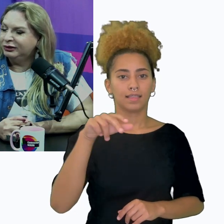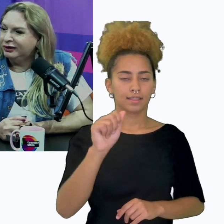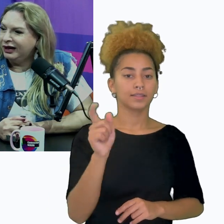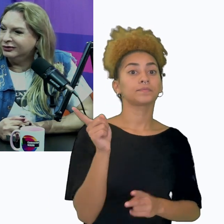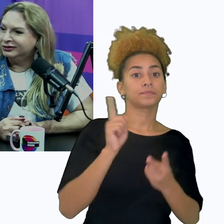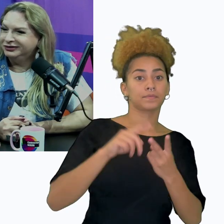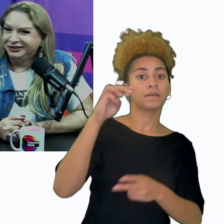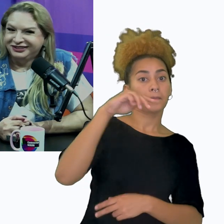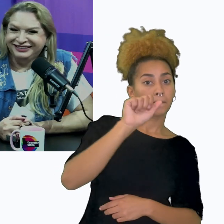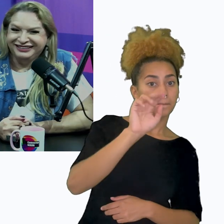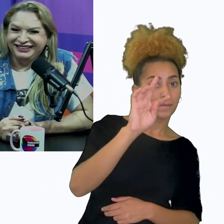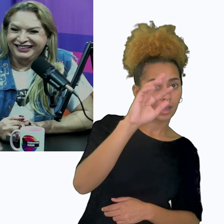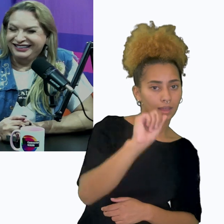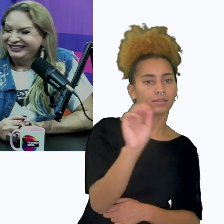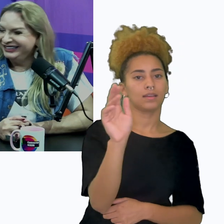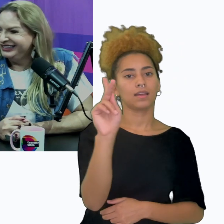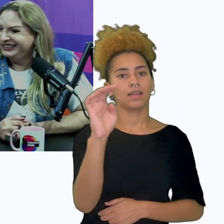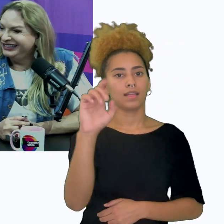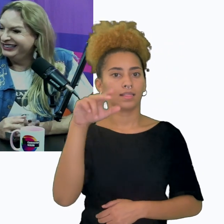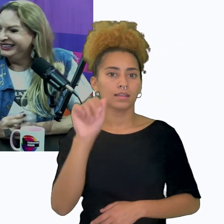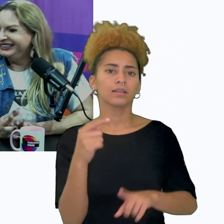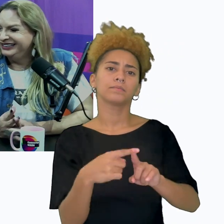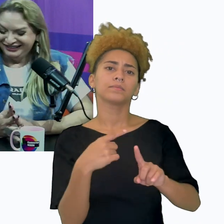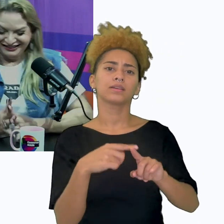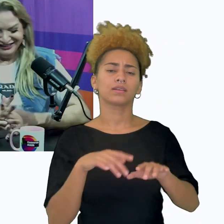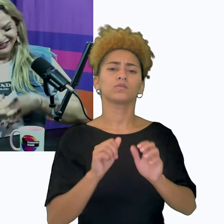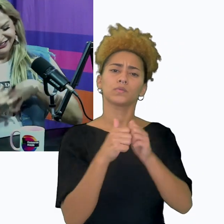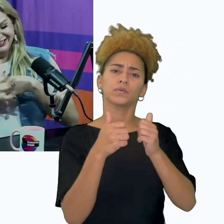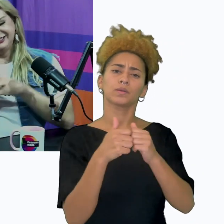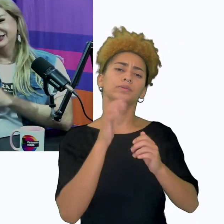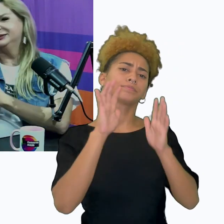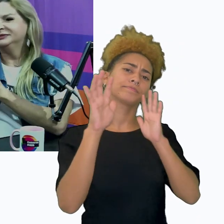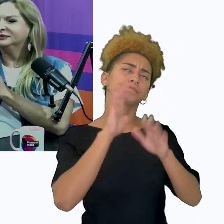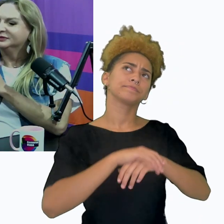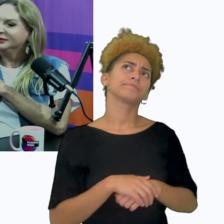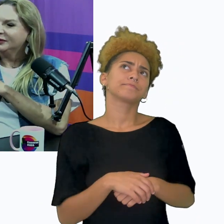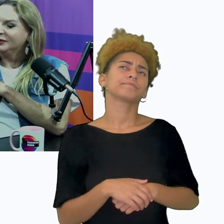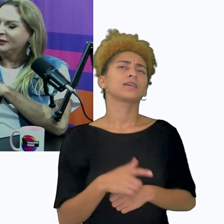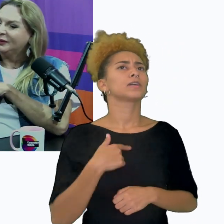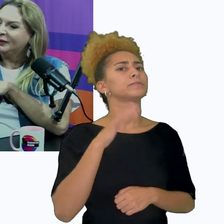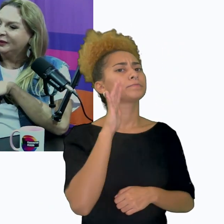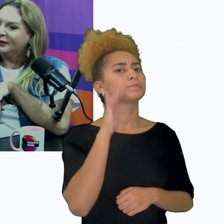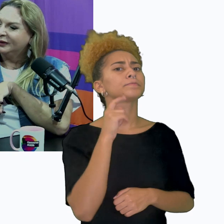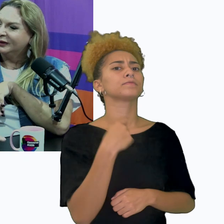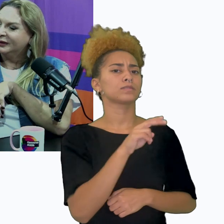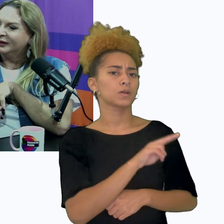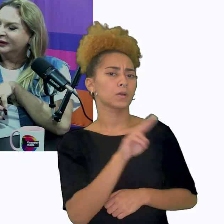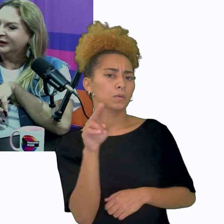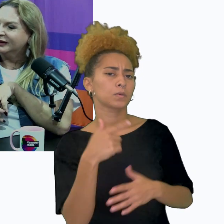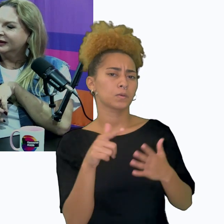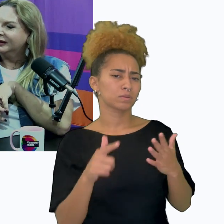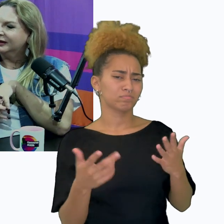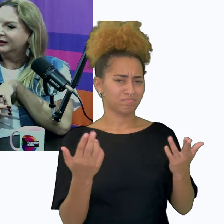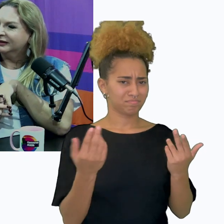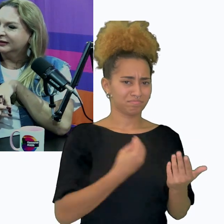Helena, Marta Helena. Porque quando eu saí, quando eu fui para Salvador dentro do ônibus, eu fiquei pensando assim, meu Deus do céu, tenho que mudar, tenho que mudar meu nome,